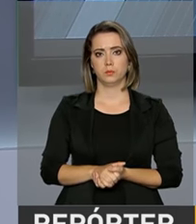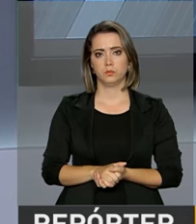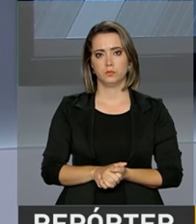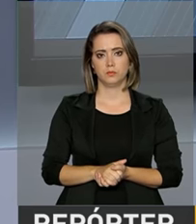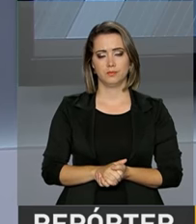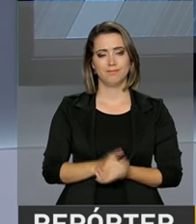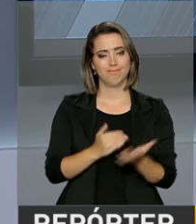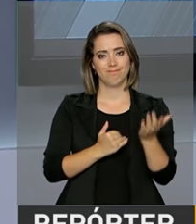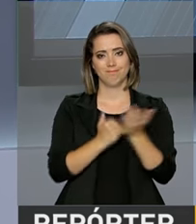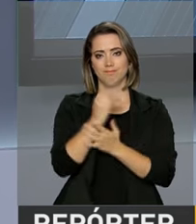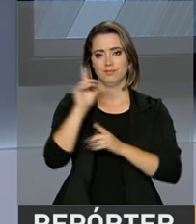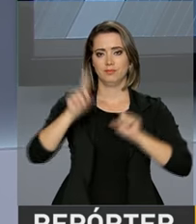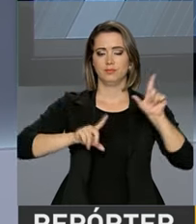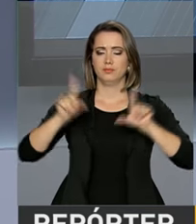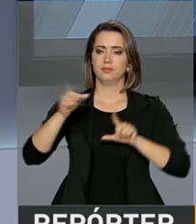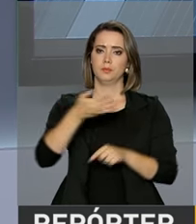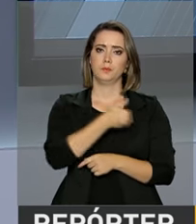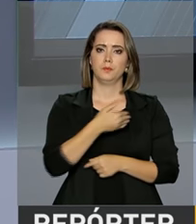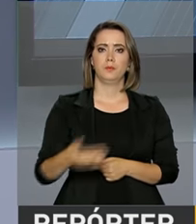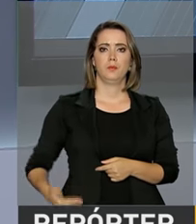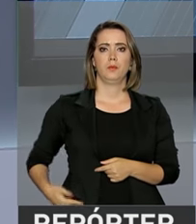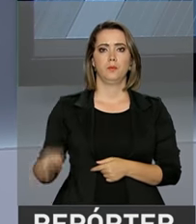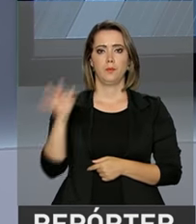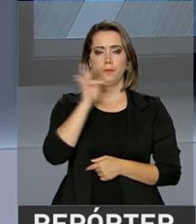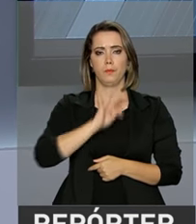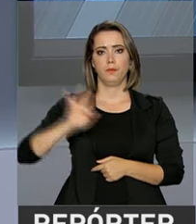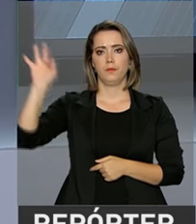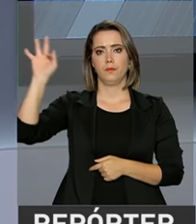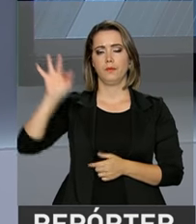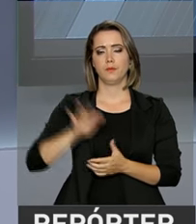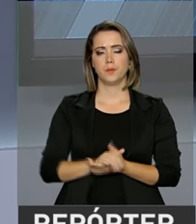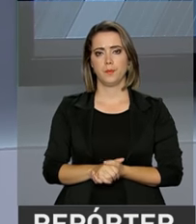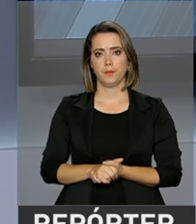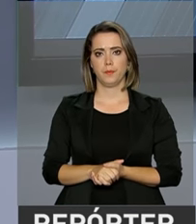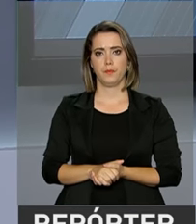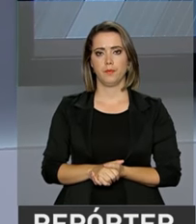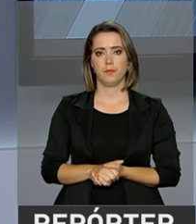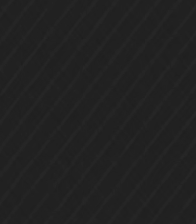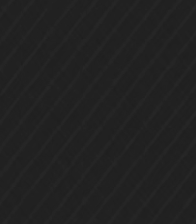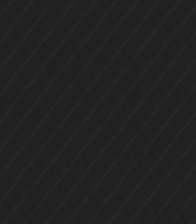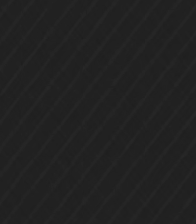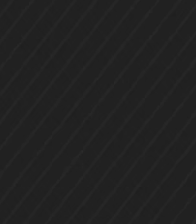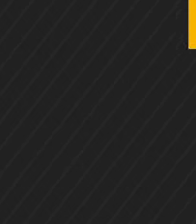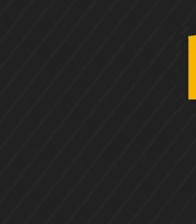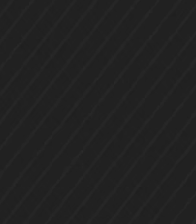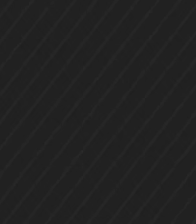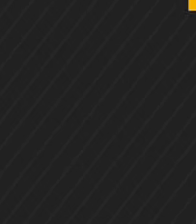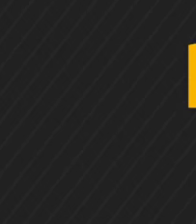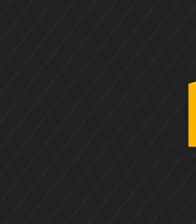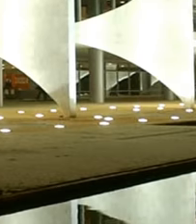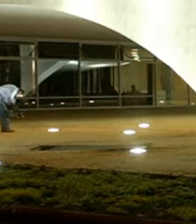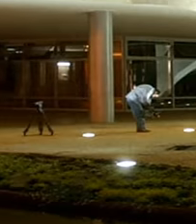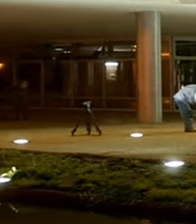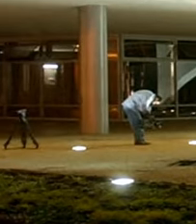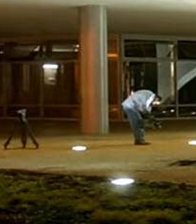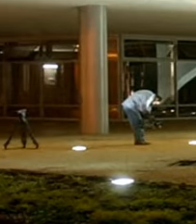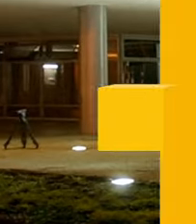NBR. Continue com a gente aqui na NBR, a TV do Governo Federal.